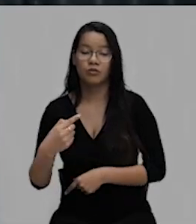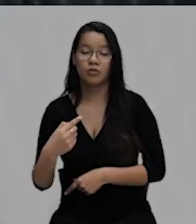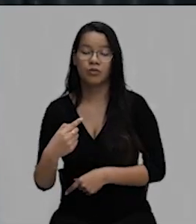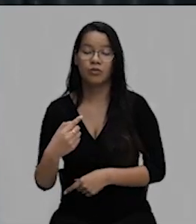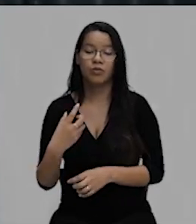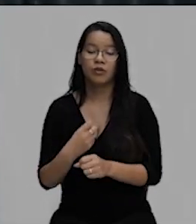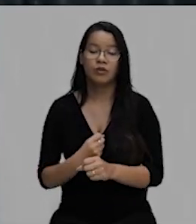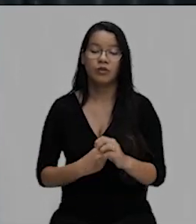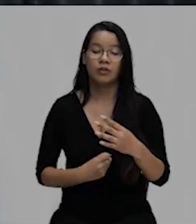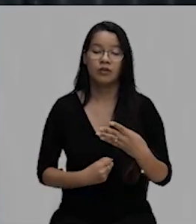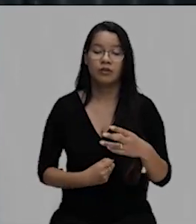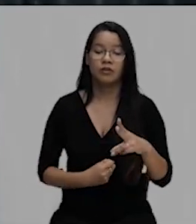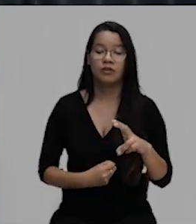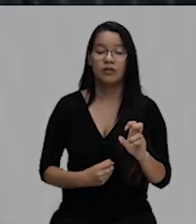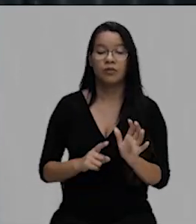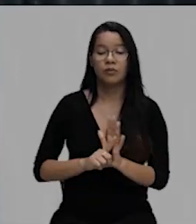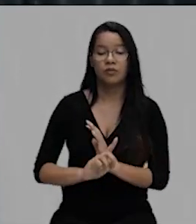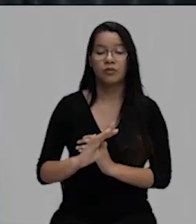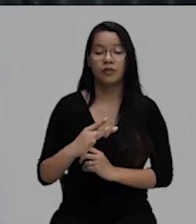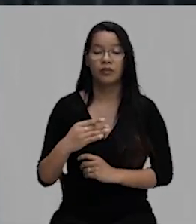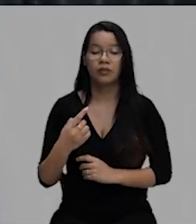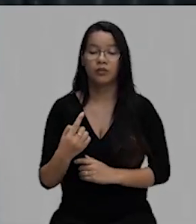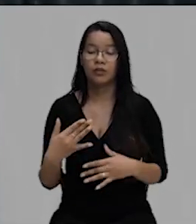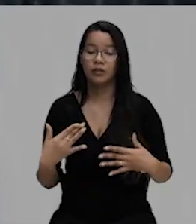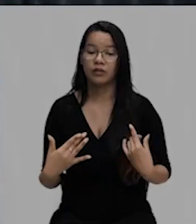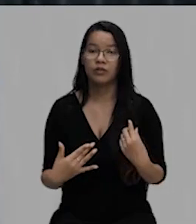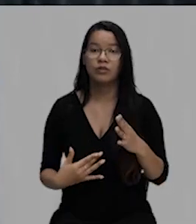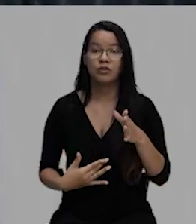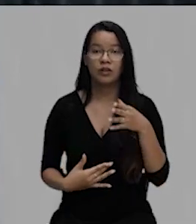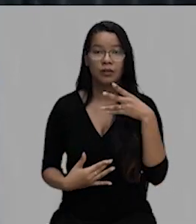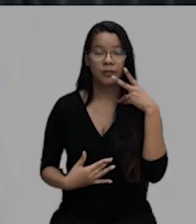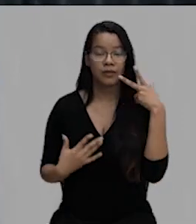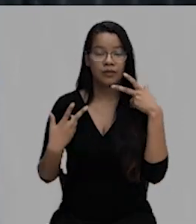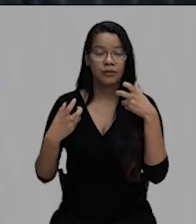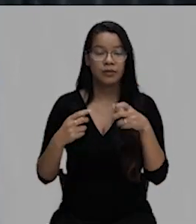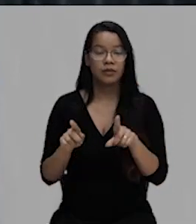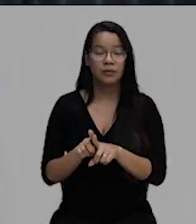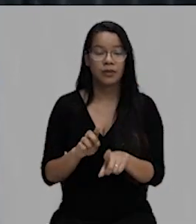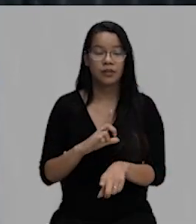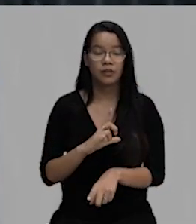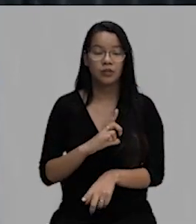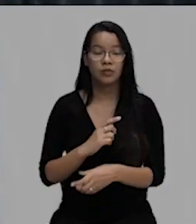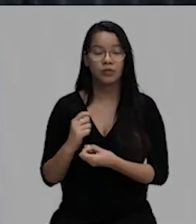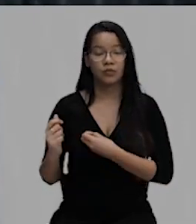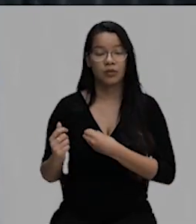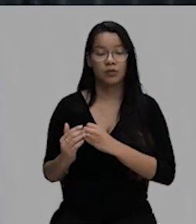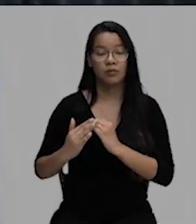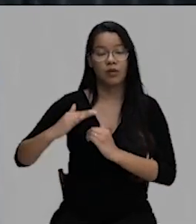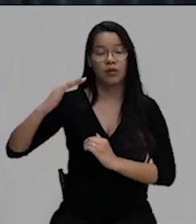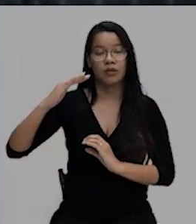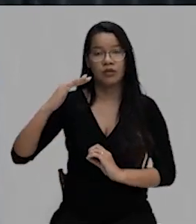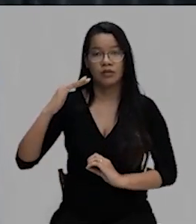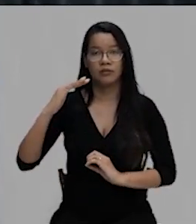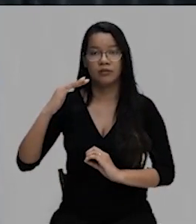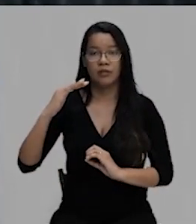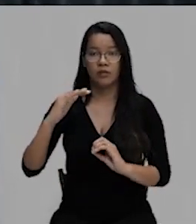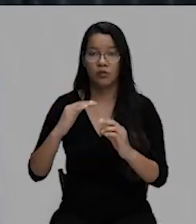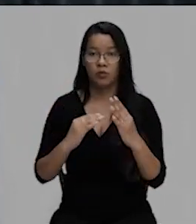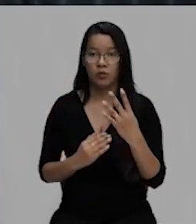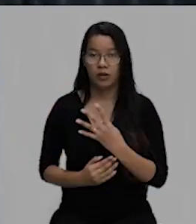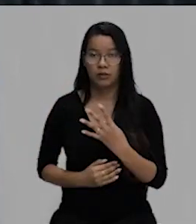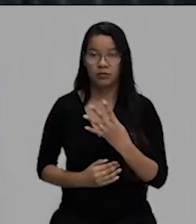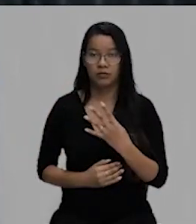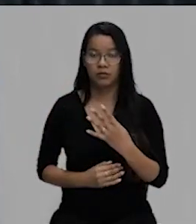menos o 41. Então, de cara, você já percebe que eu também tenho um número maior do que zero. Foi o 4. Perfeitinho.